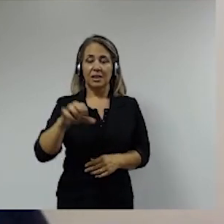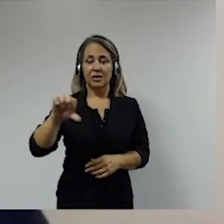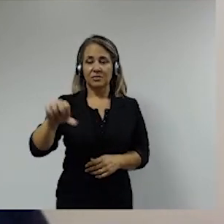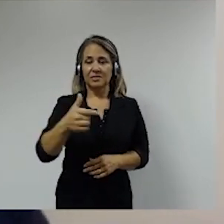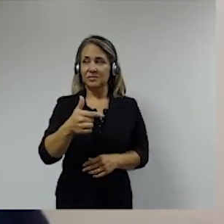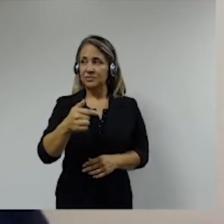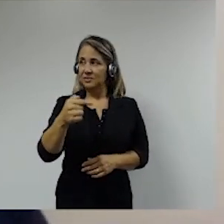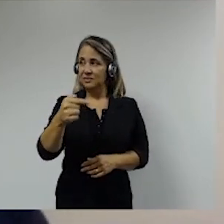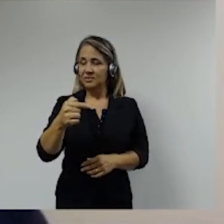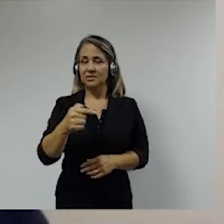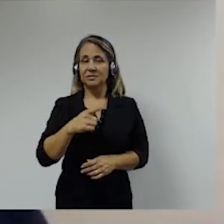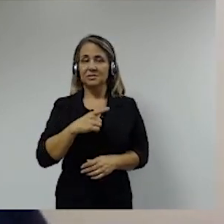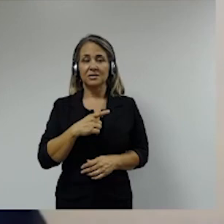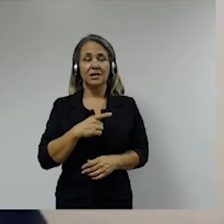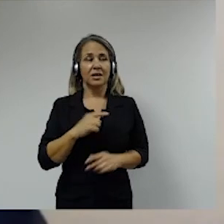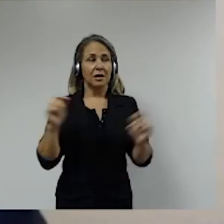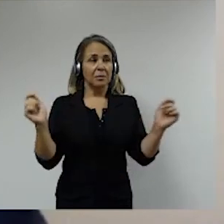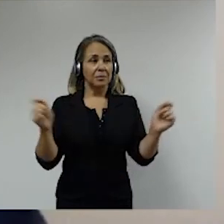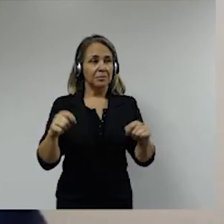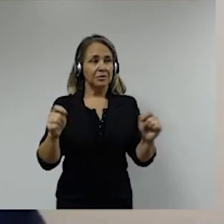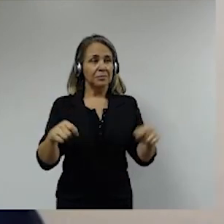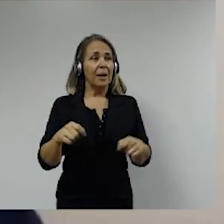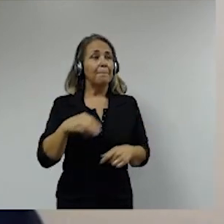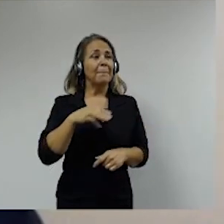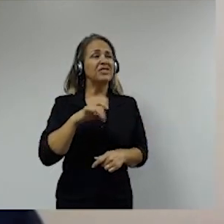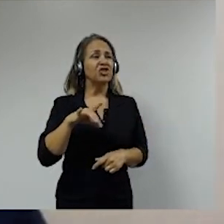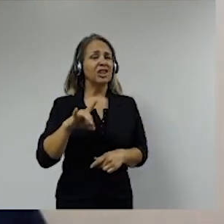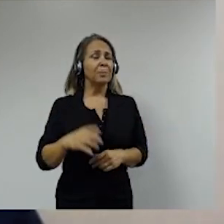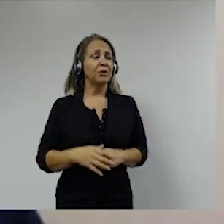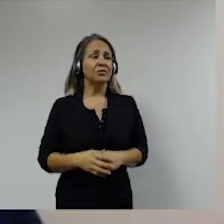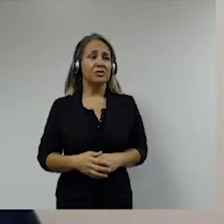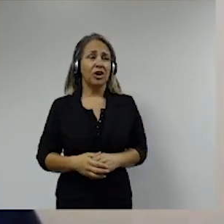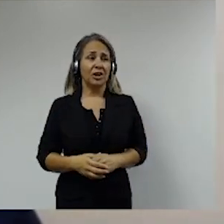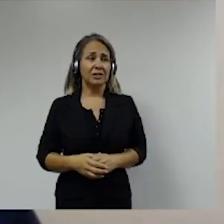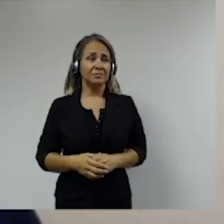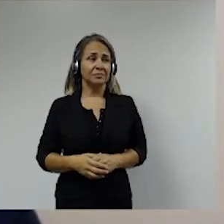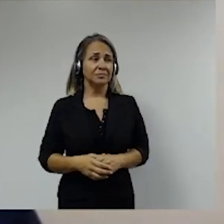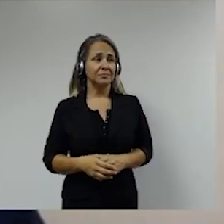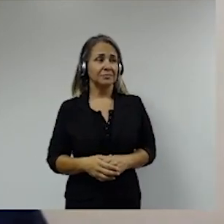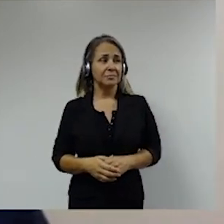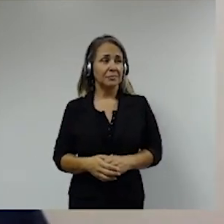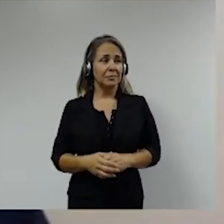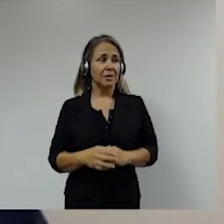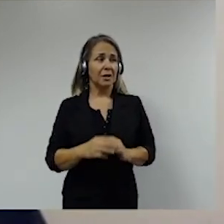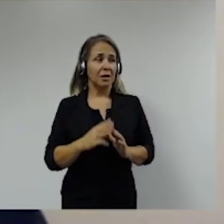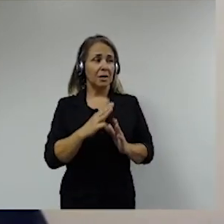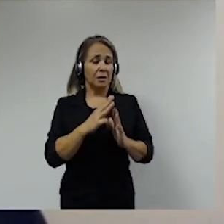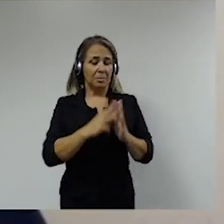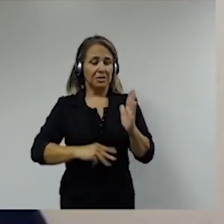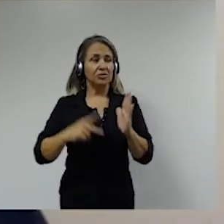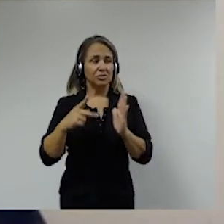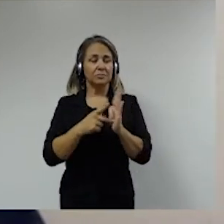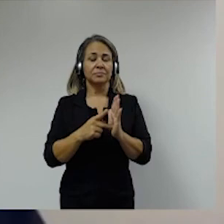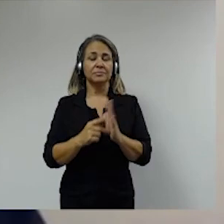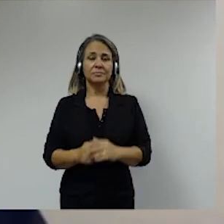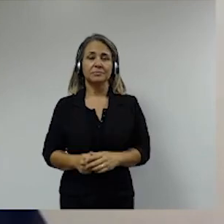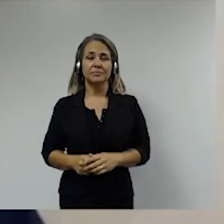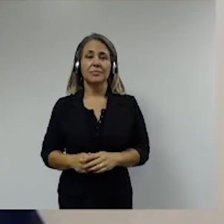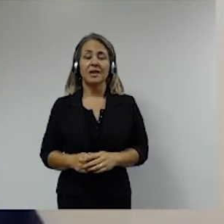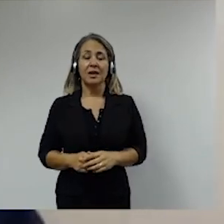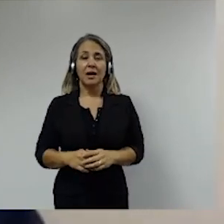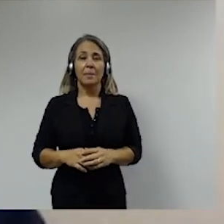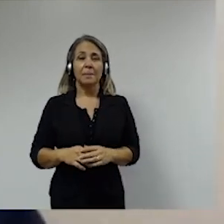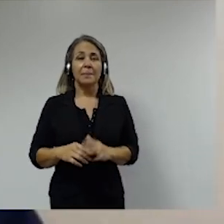exemplo, ela trouxe a possibilidade de preservação da saúde financeira das empresas, visando minimizar os